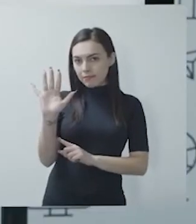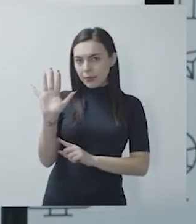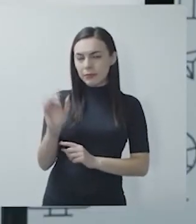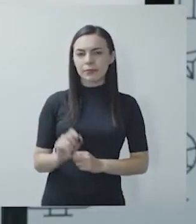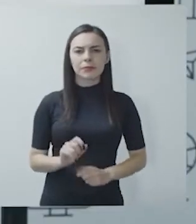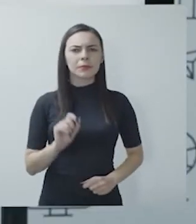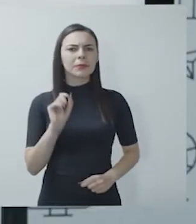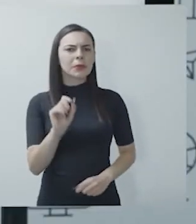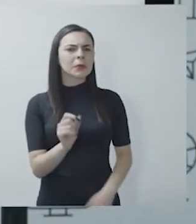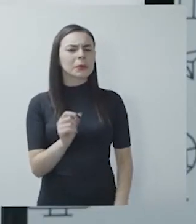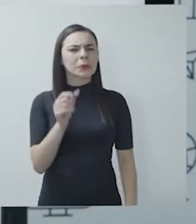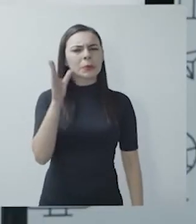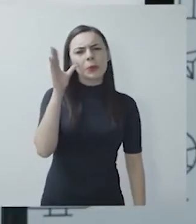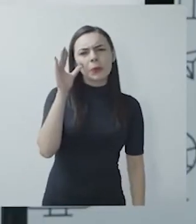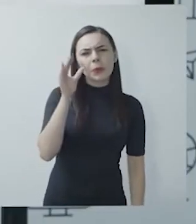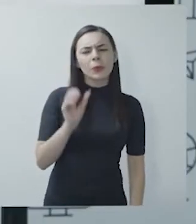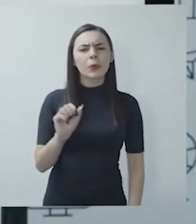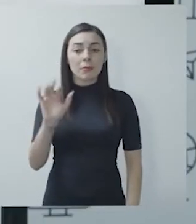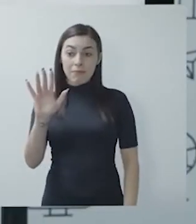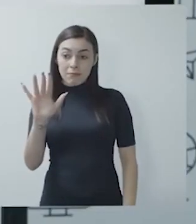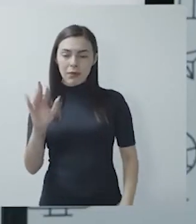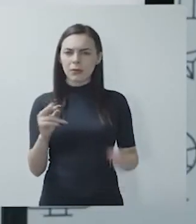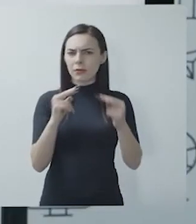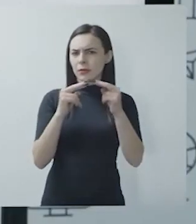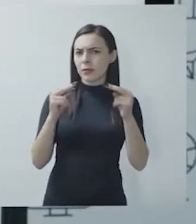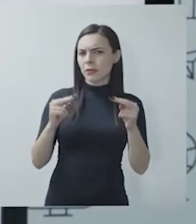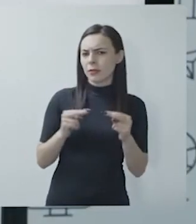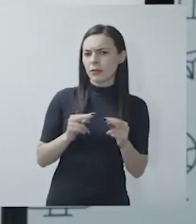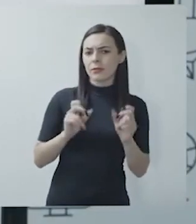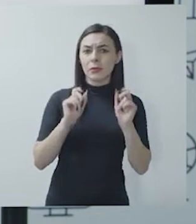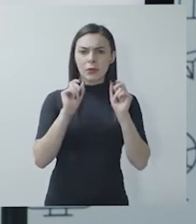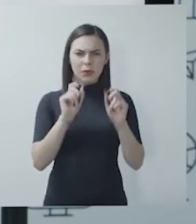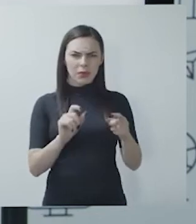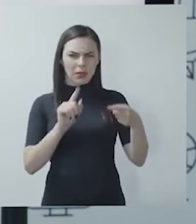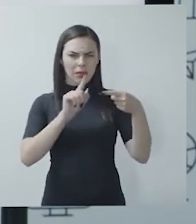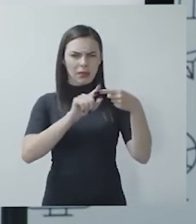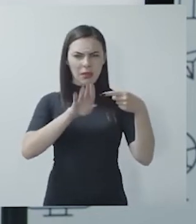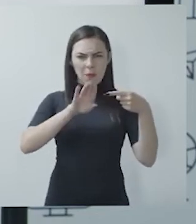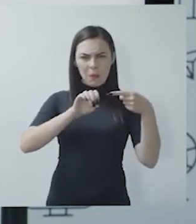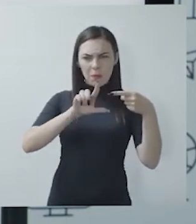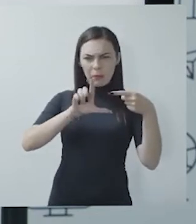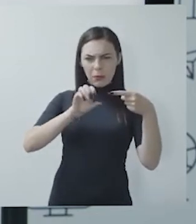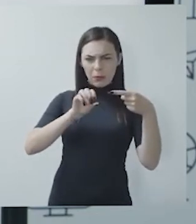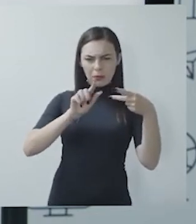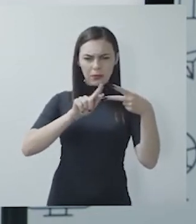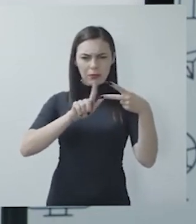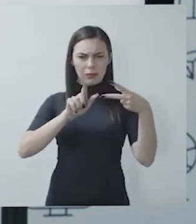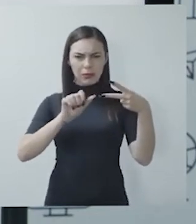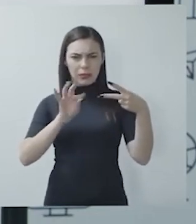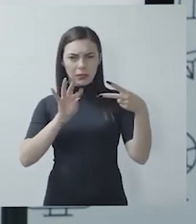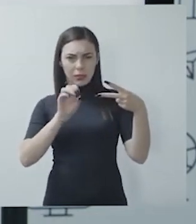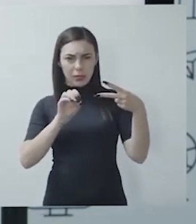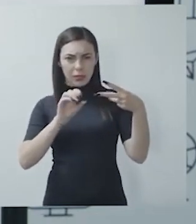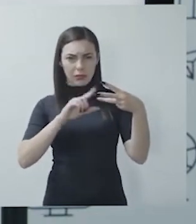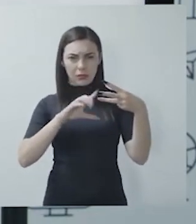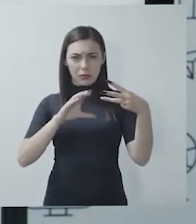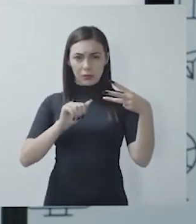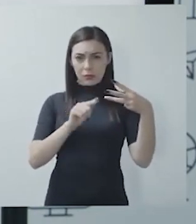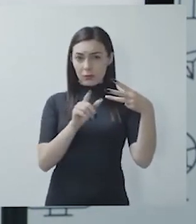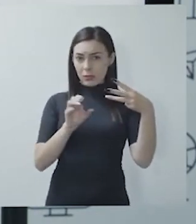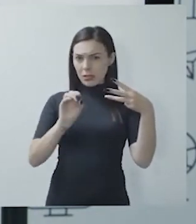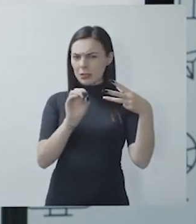quero saber o que rima com mão. É bolo, gato ou